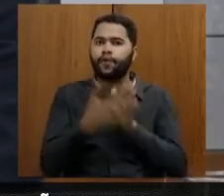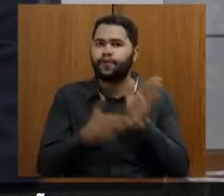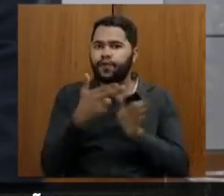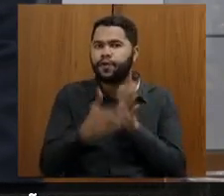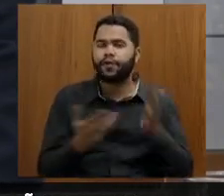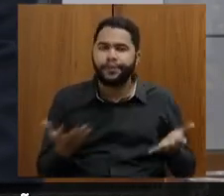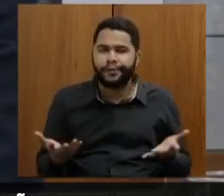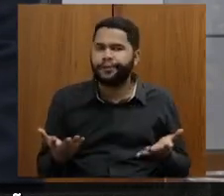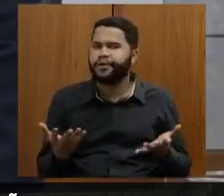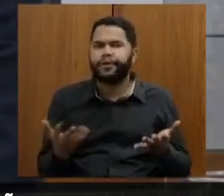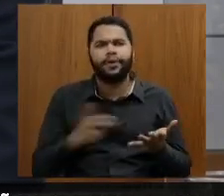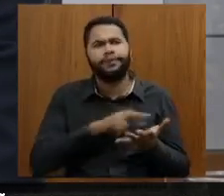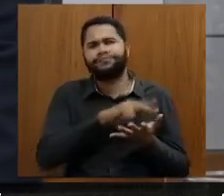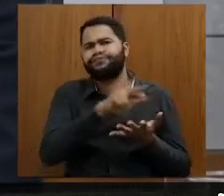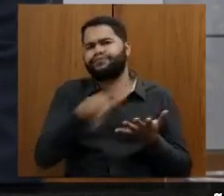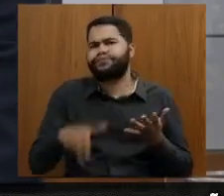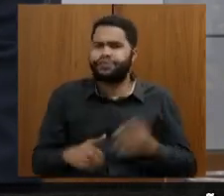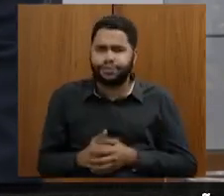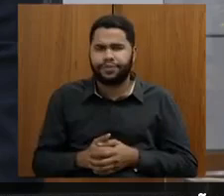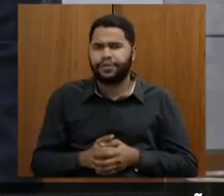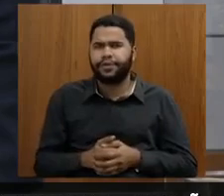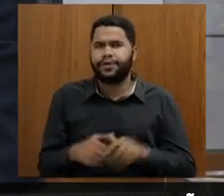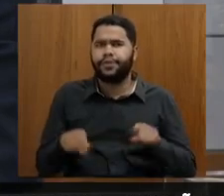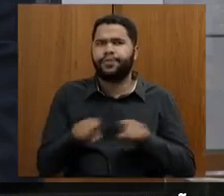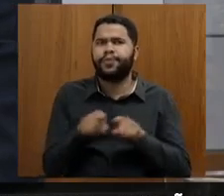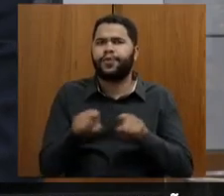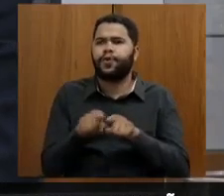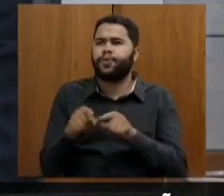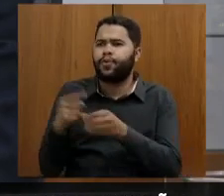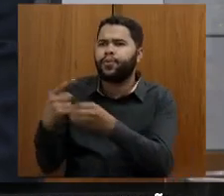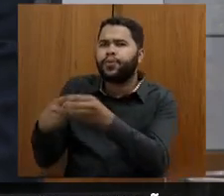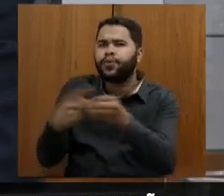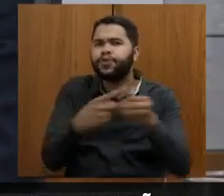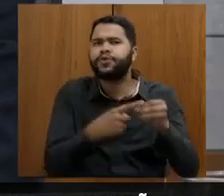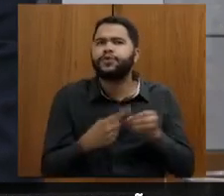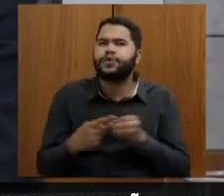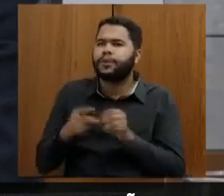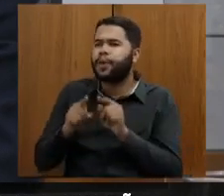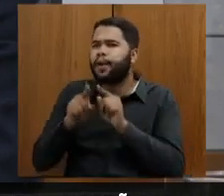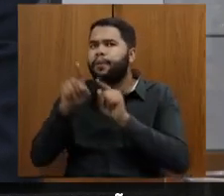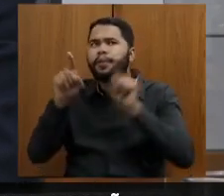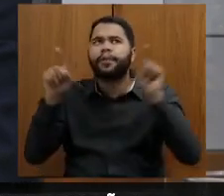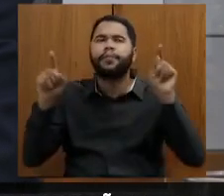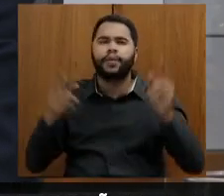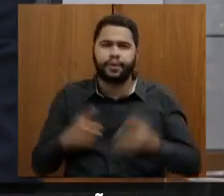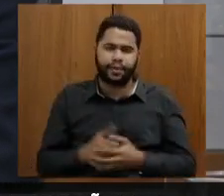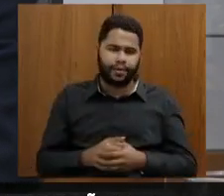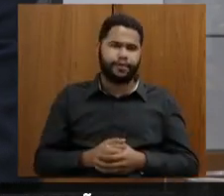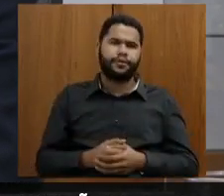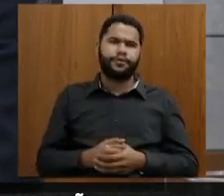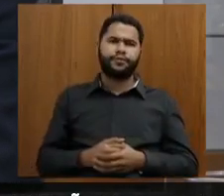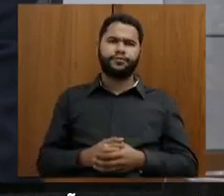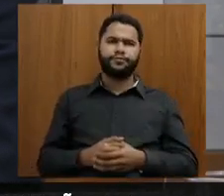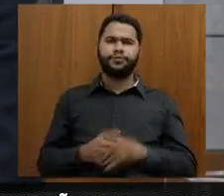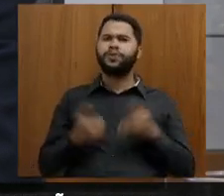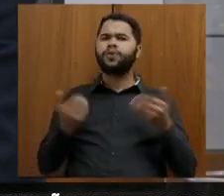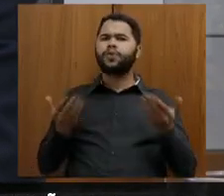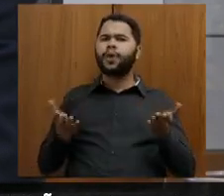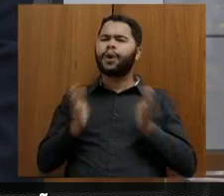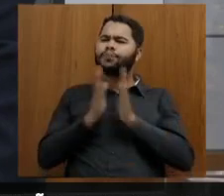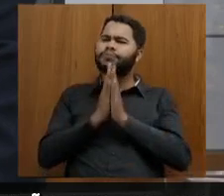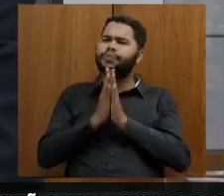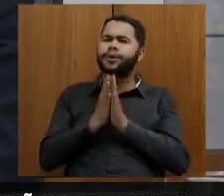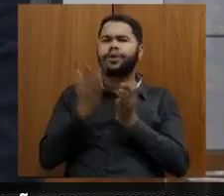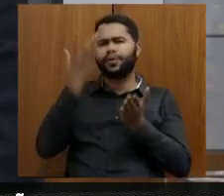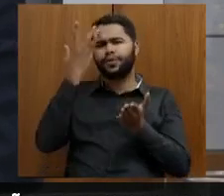ferrovia temos uma nós temos as divisas com os nomes de municípios Deputado Sargento Rodrigues colocou Qual que é o apelo que eu